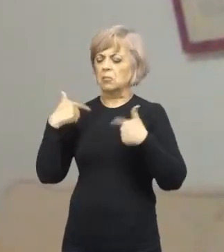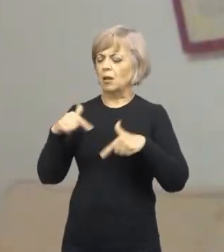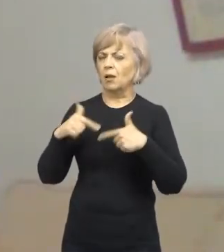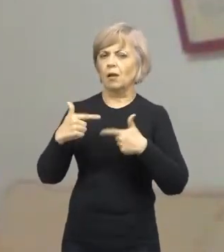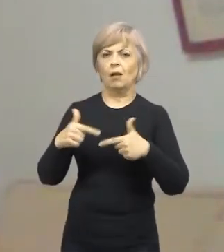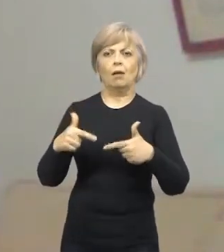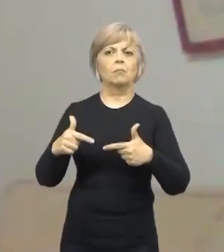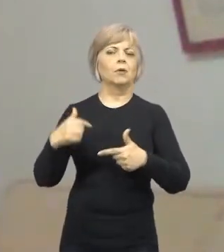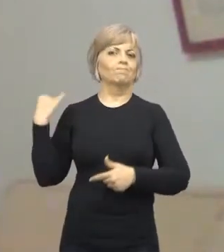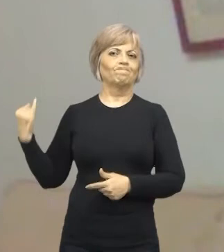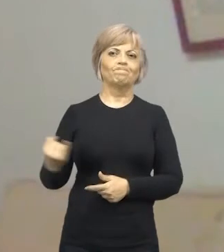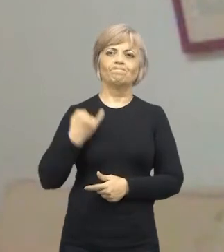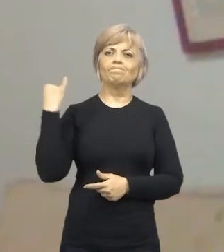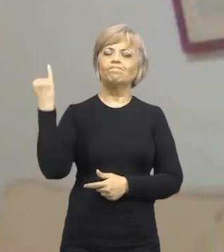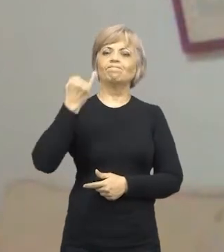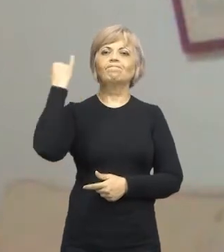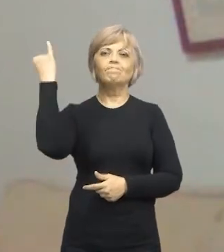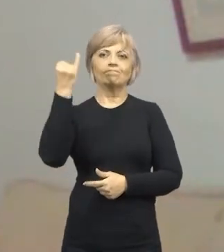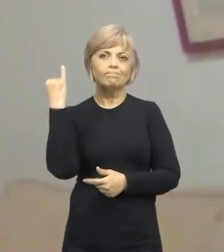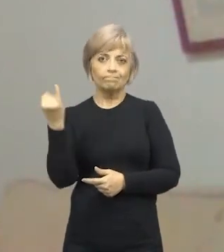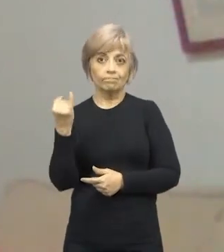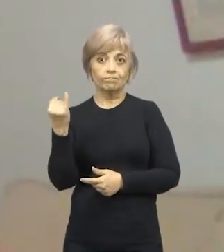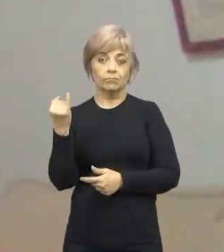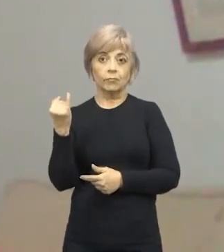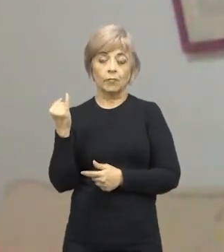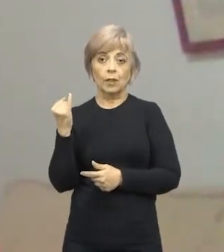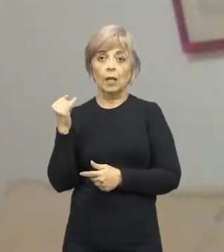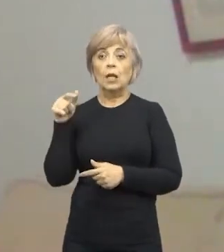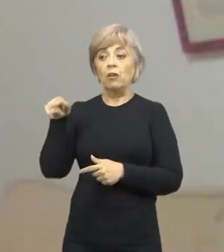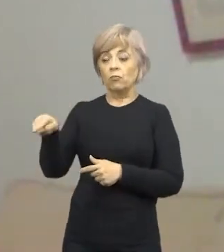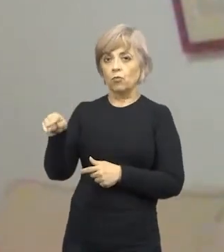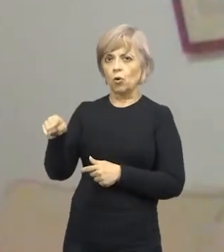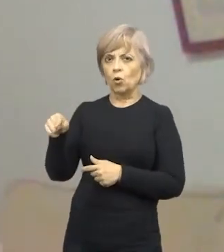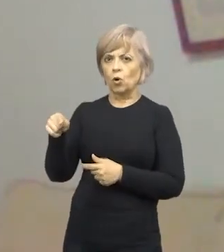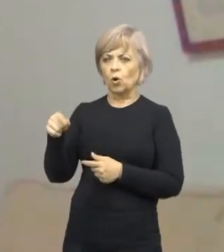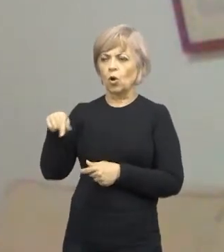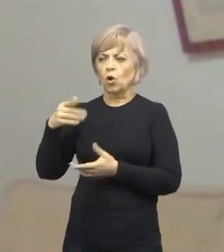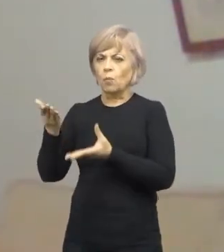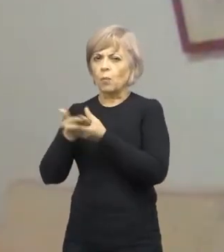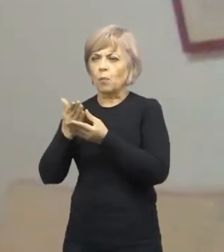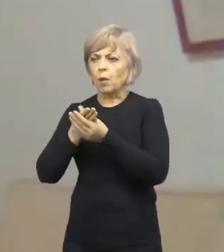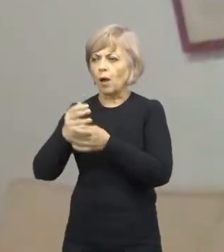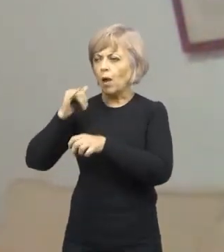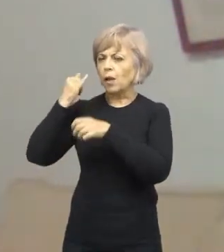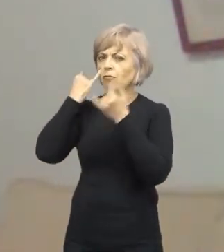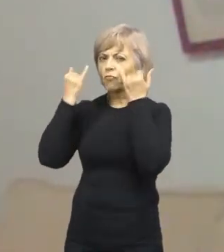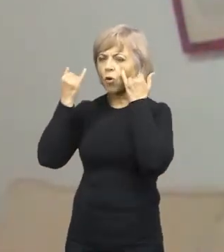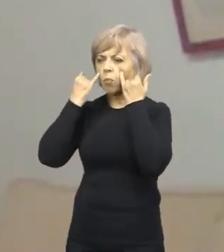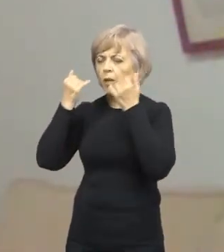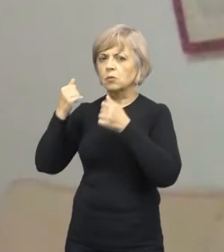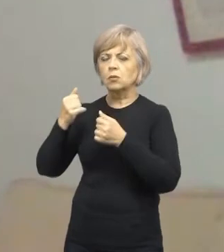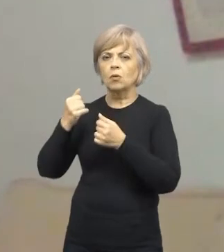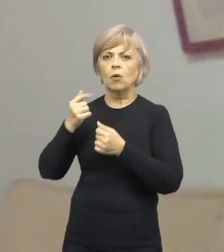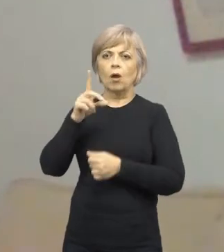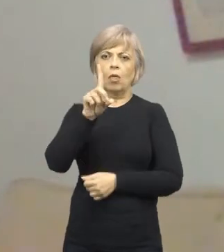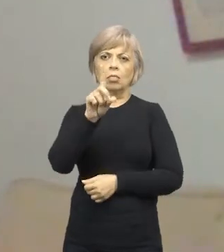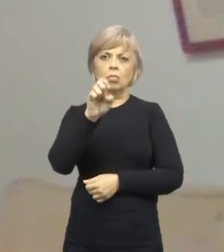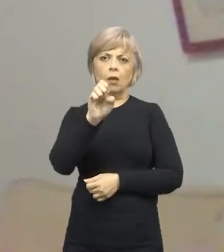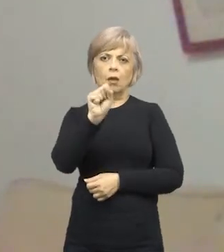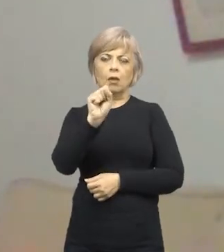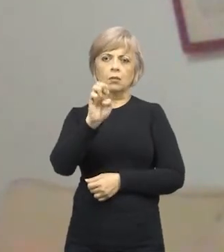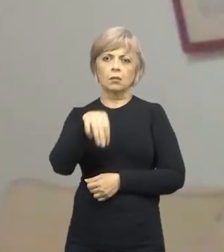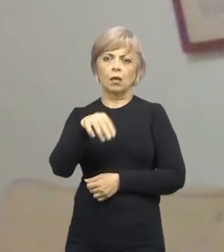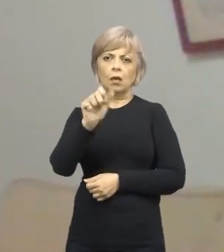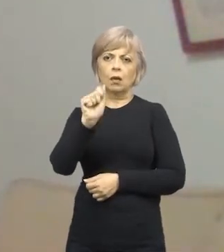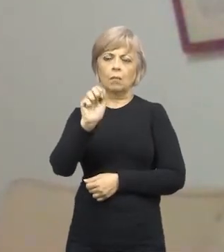trabalho relevante, justamente levando as nossas demandas aos desembargadores que são